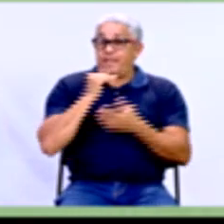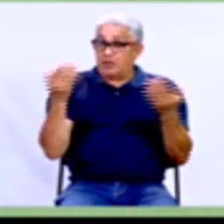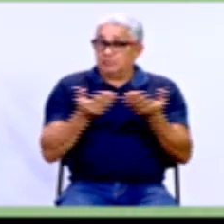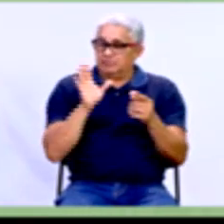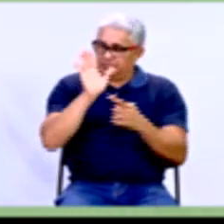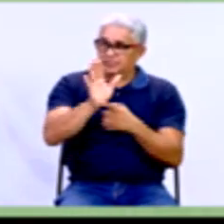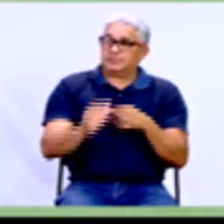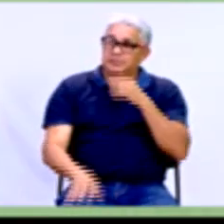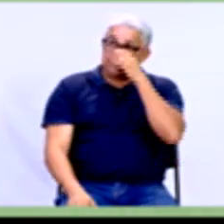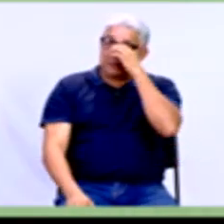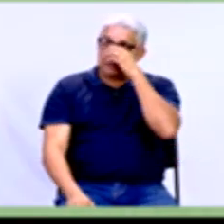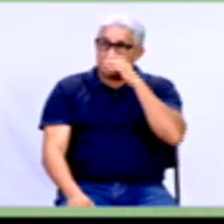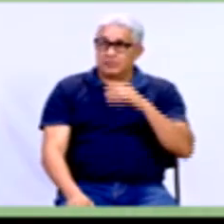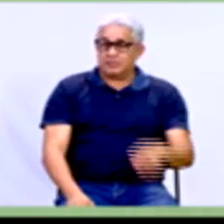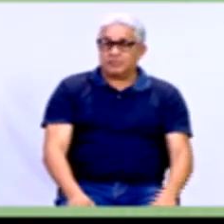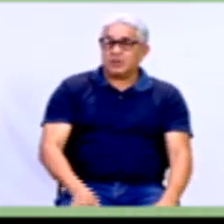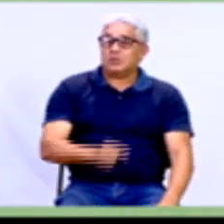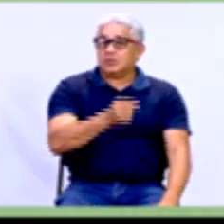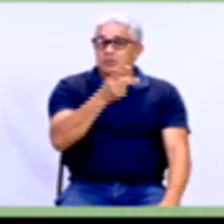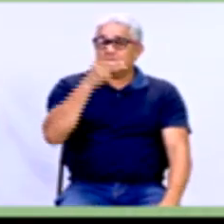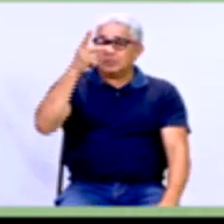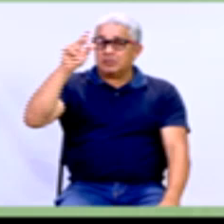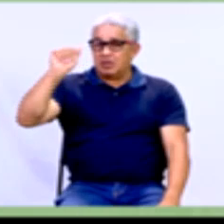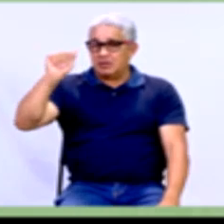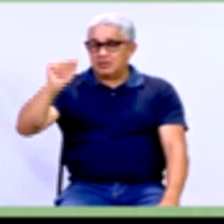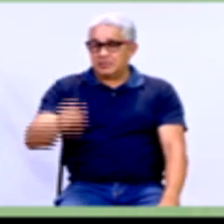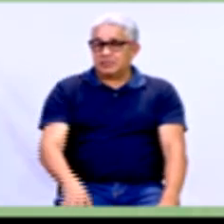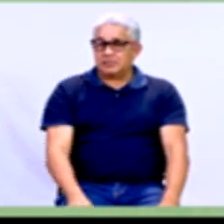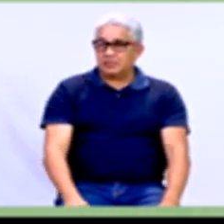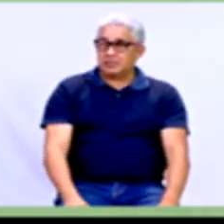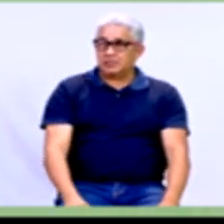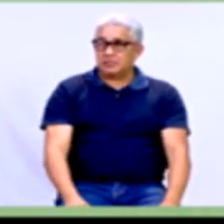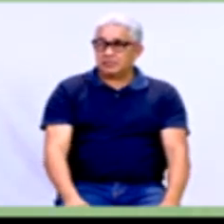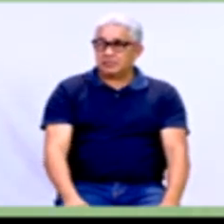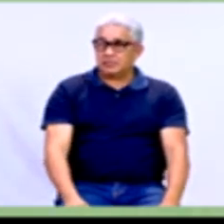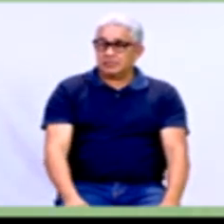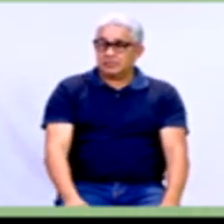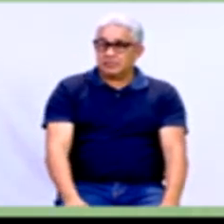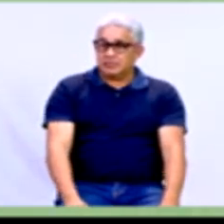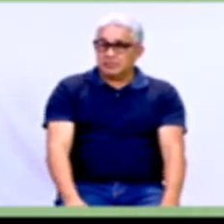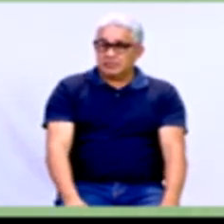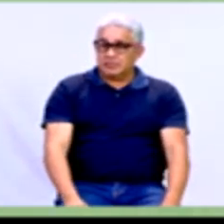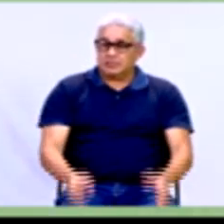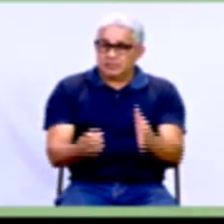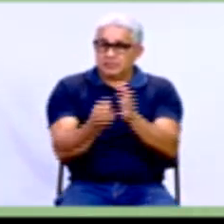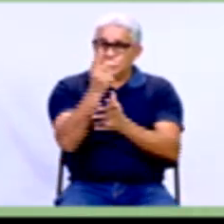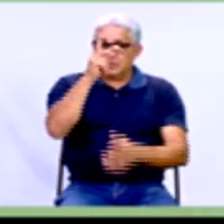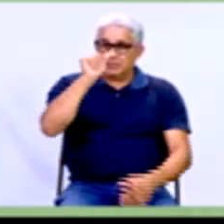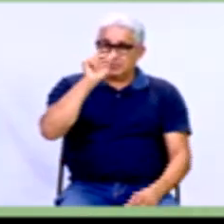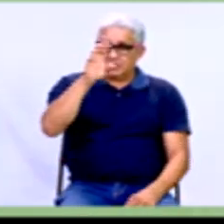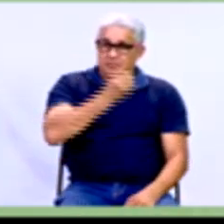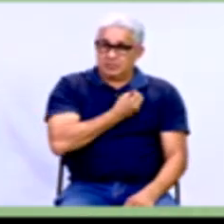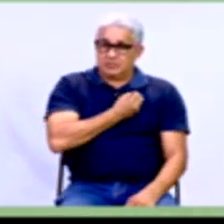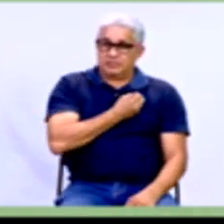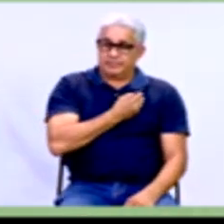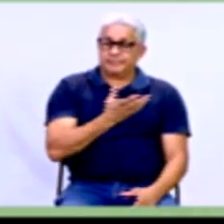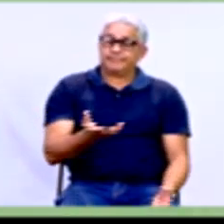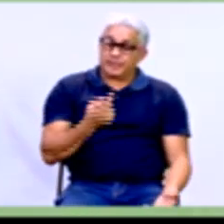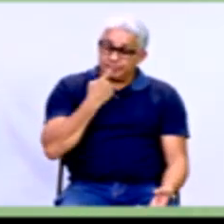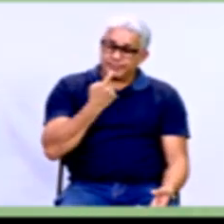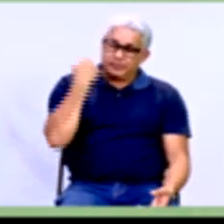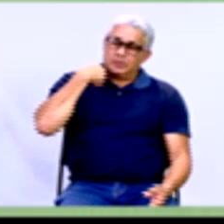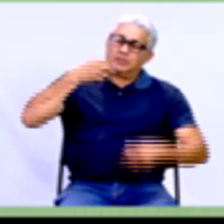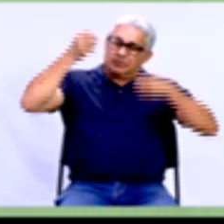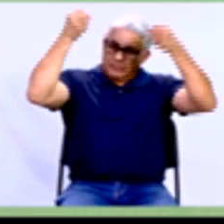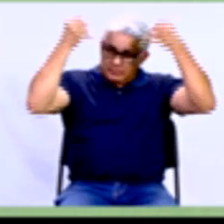agora, ó. Qual a probabilidade de, ao lançarmos um dado, apareça um número par? Acabei de falar para vocês, o que a gente